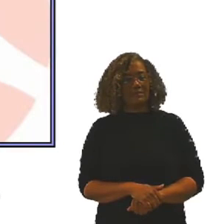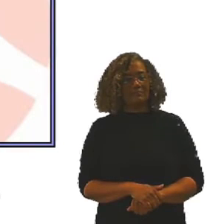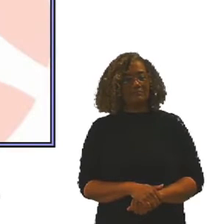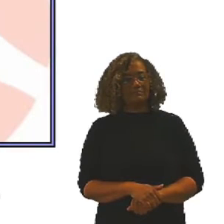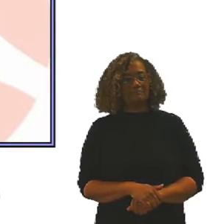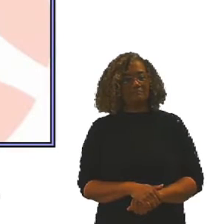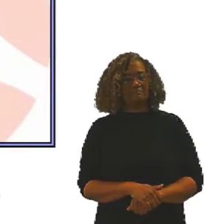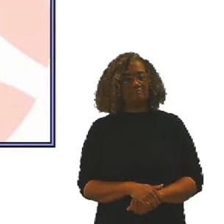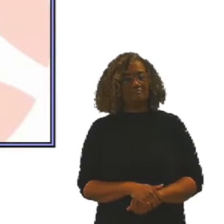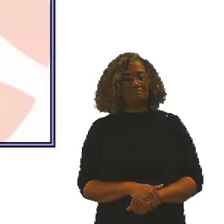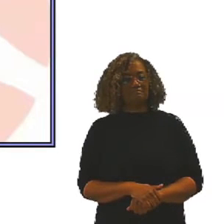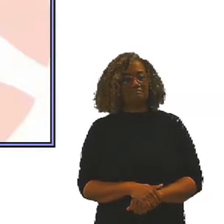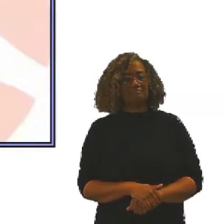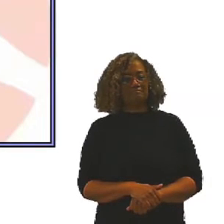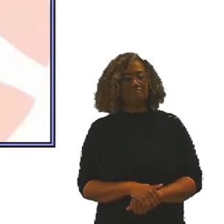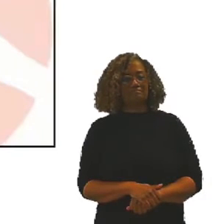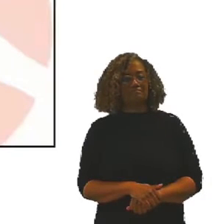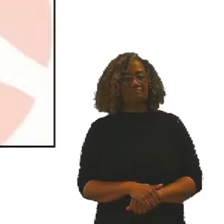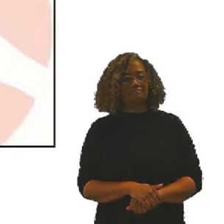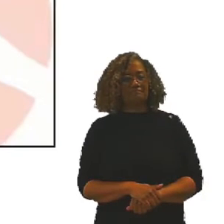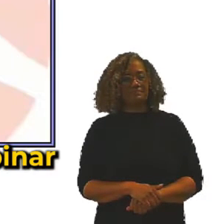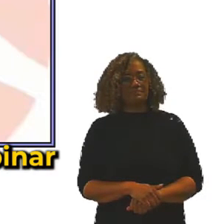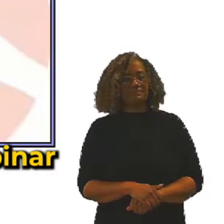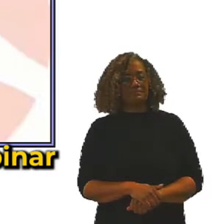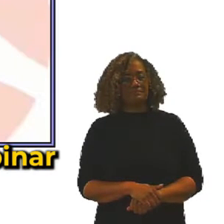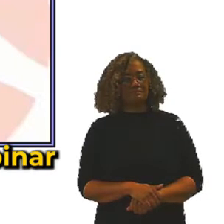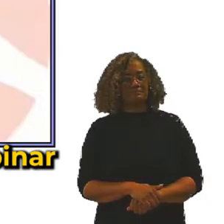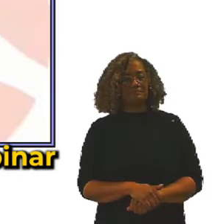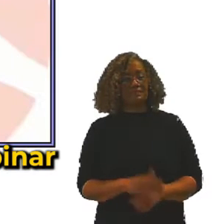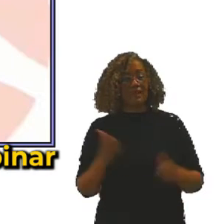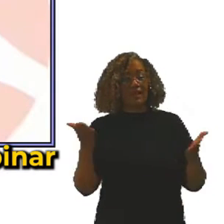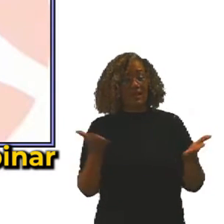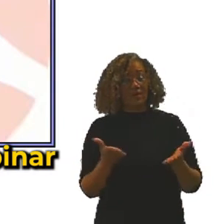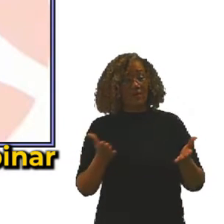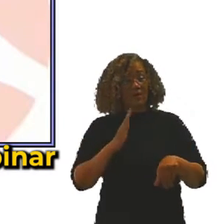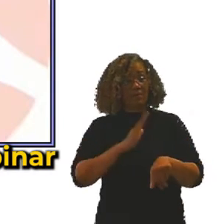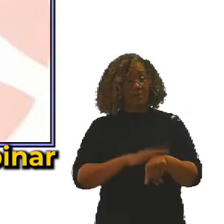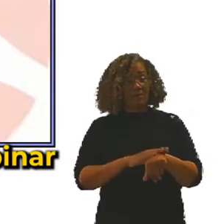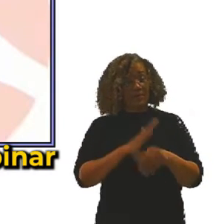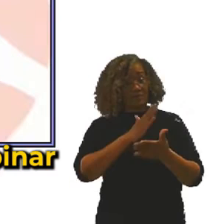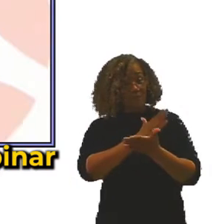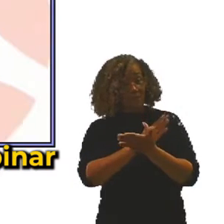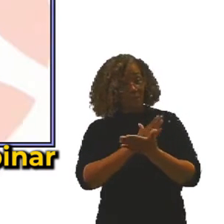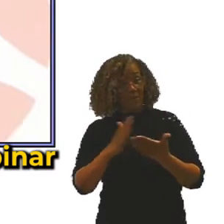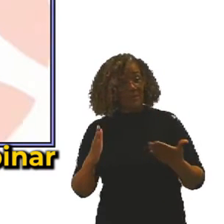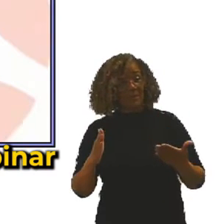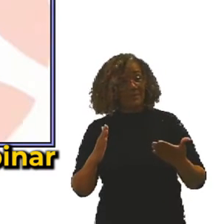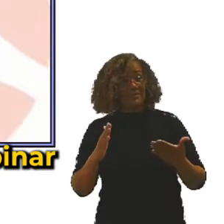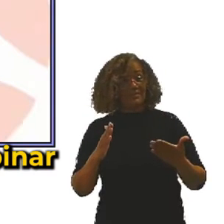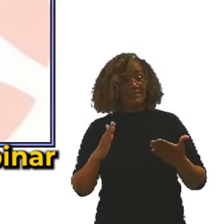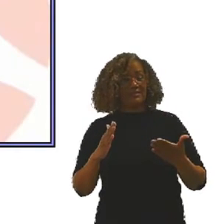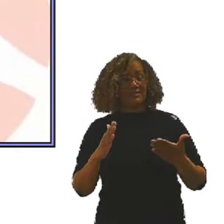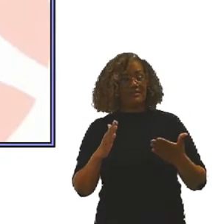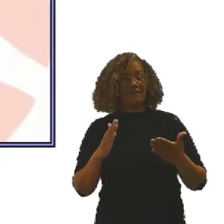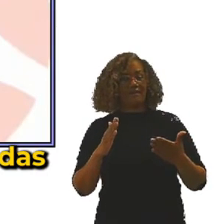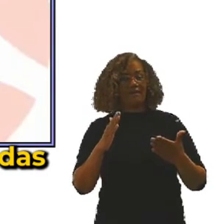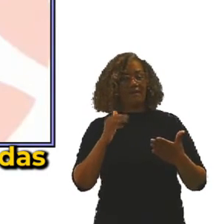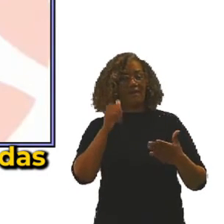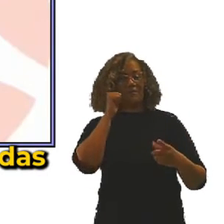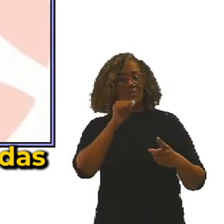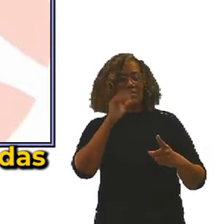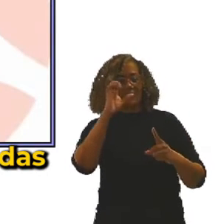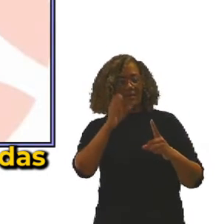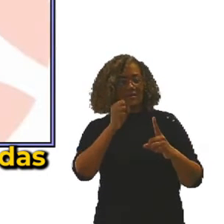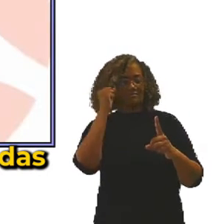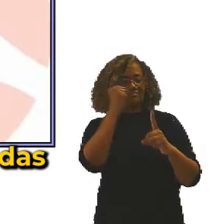deu uma interferência aqui. Nesse momento, nós damos início ao webinar Feminicídio e